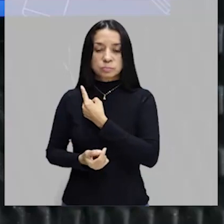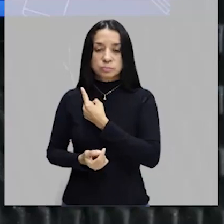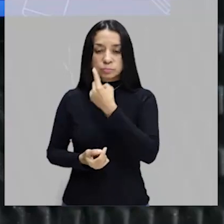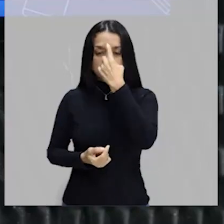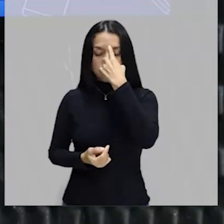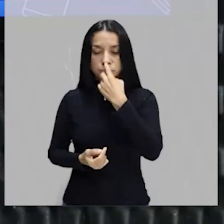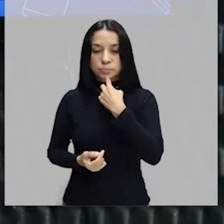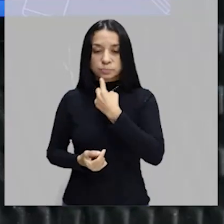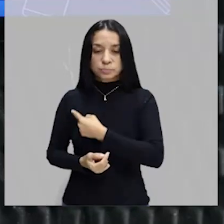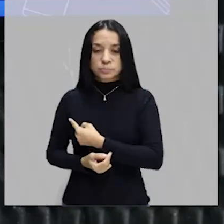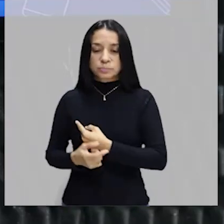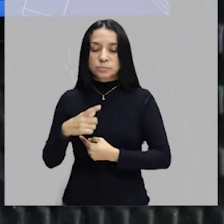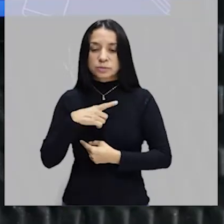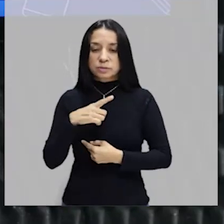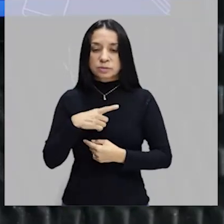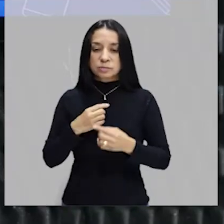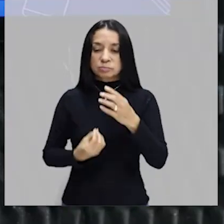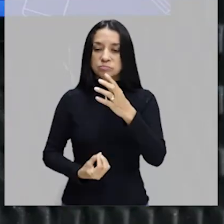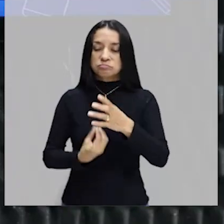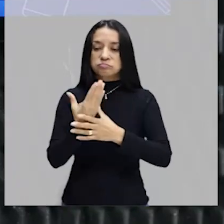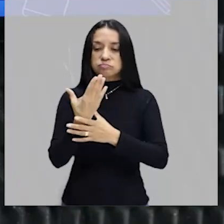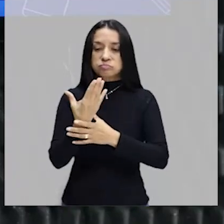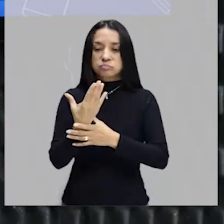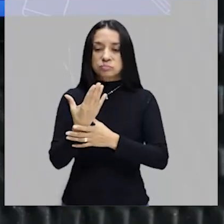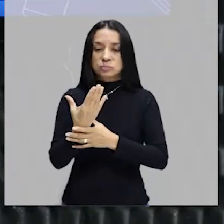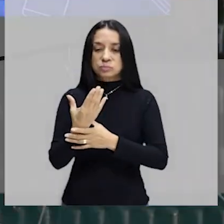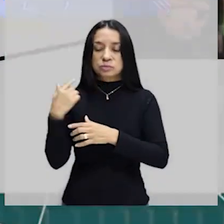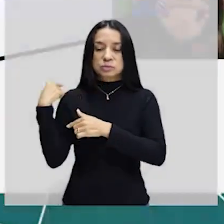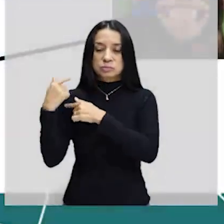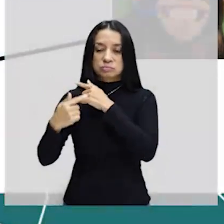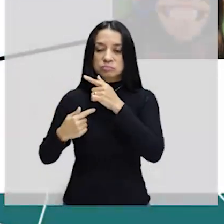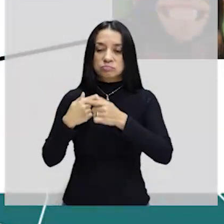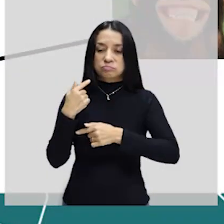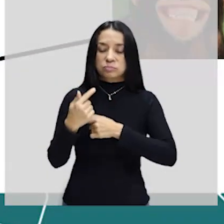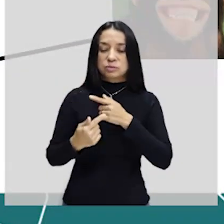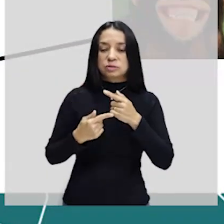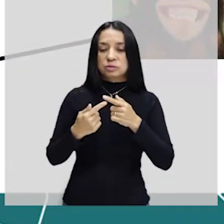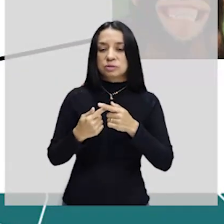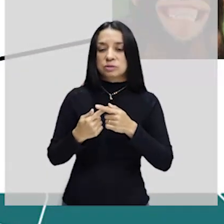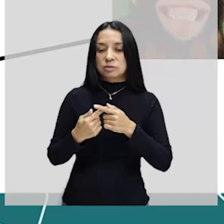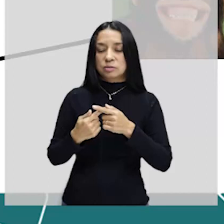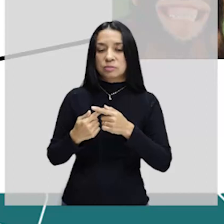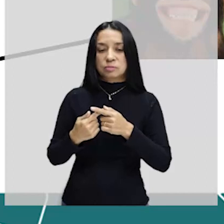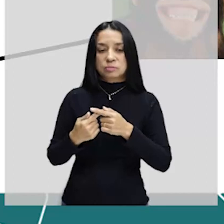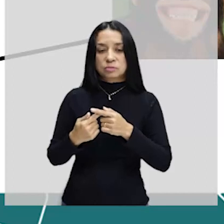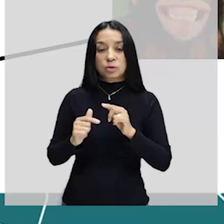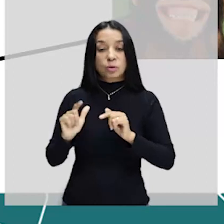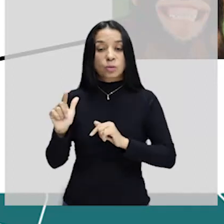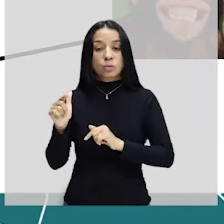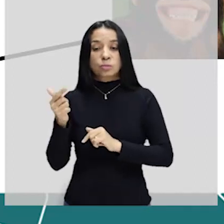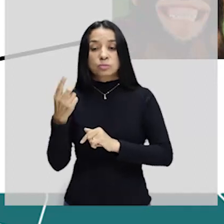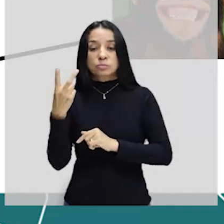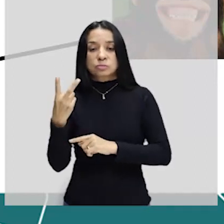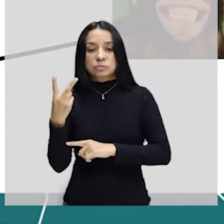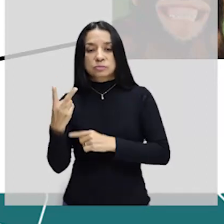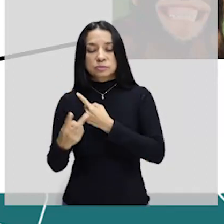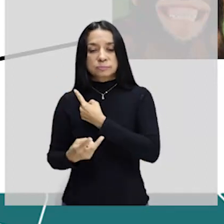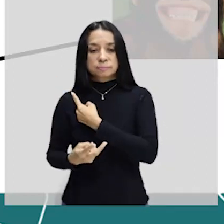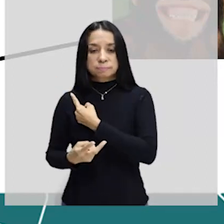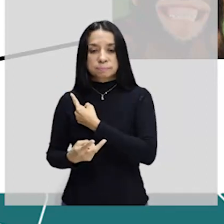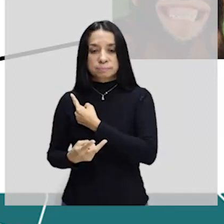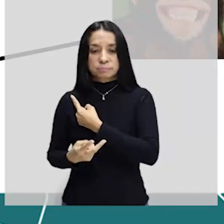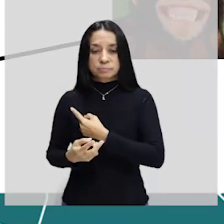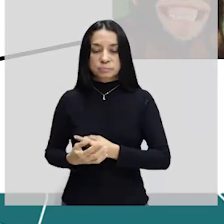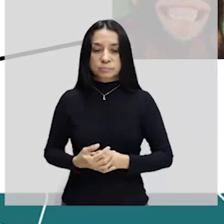Esse indivíduo aqui ele seria um ancestral comum de outros dois indivíduos, o